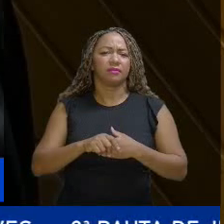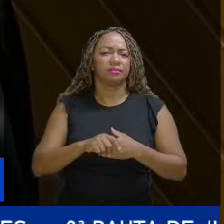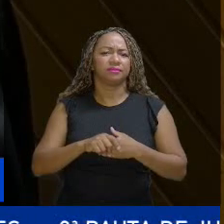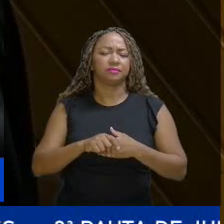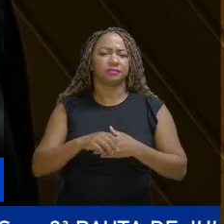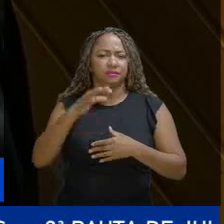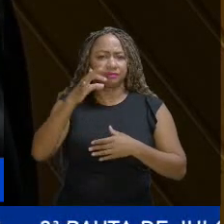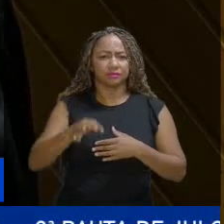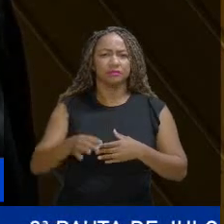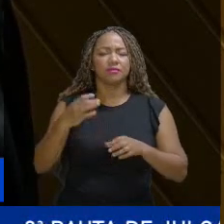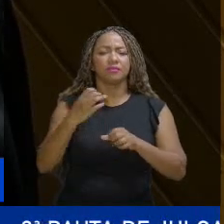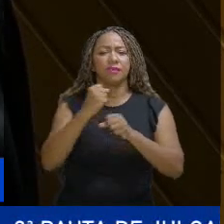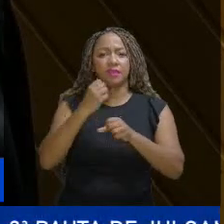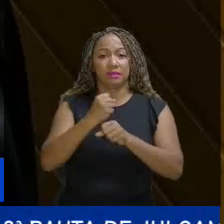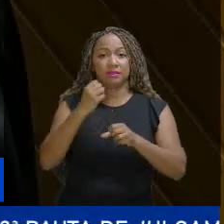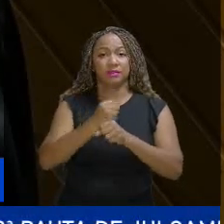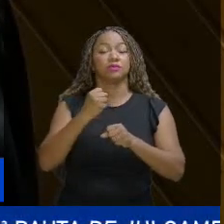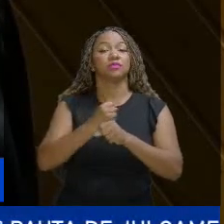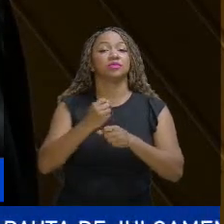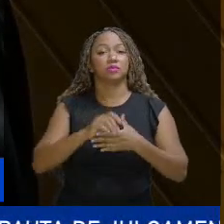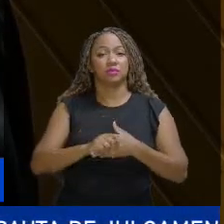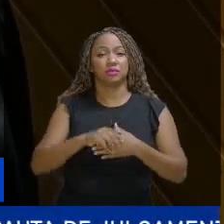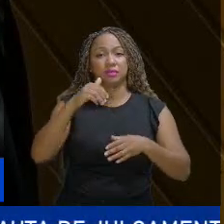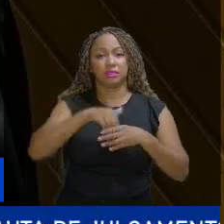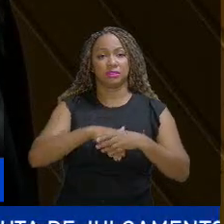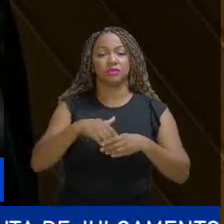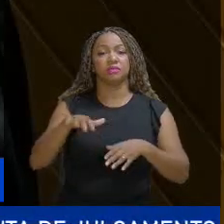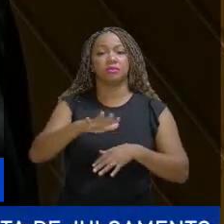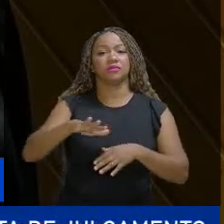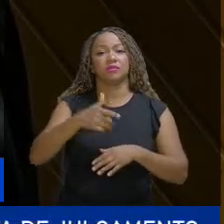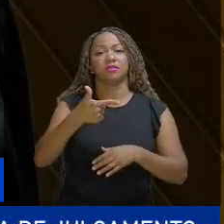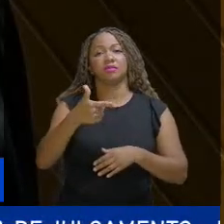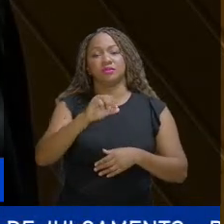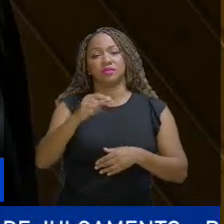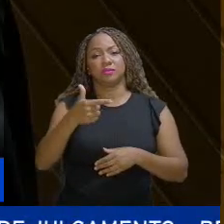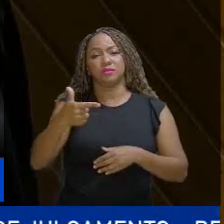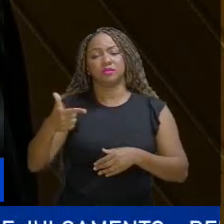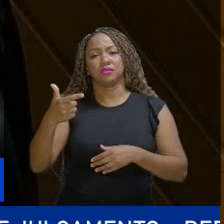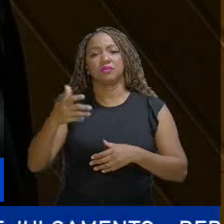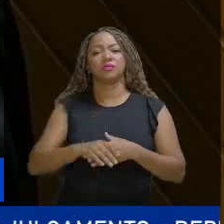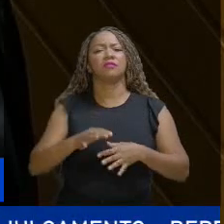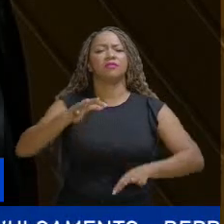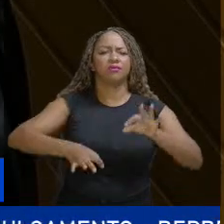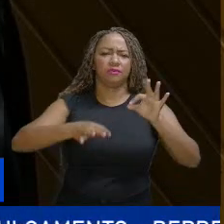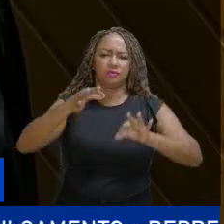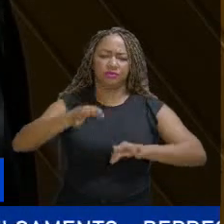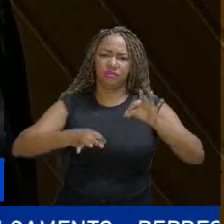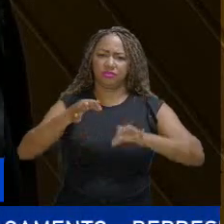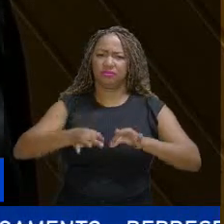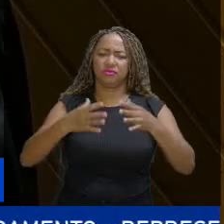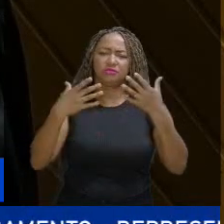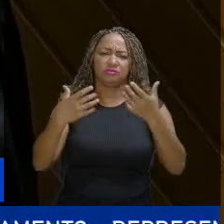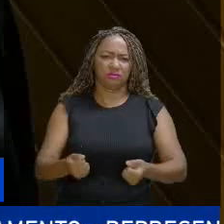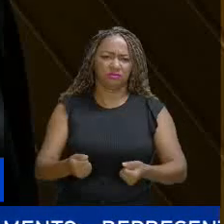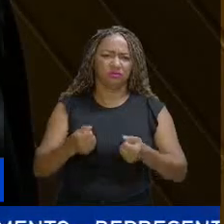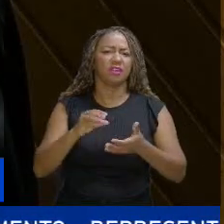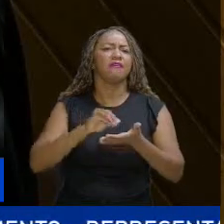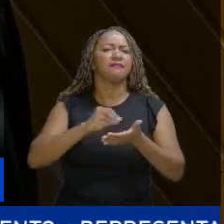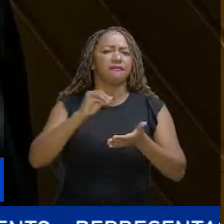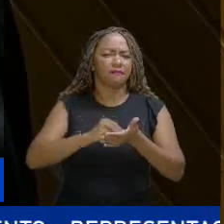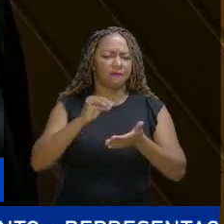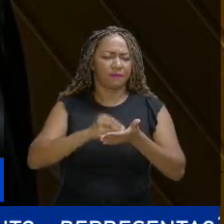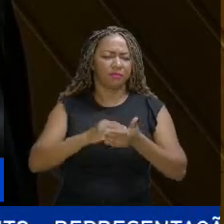parte legítima. As contas da agremiação referentes às eleições gerais de 2022 foram julgadas como não prestadas,